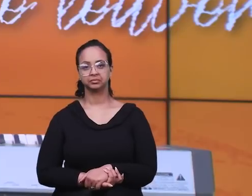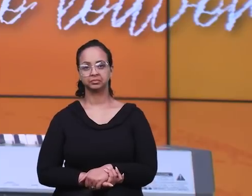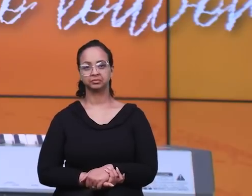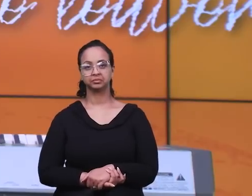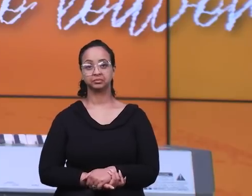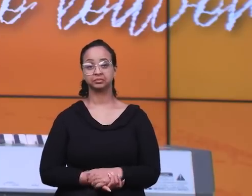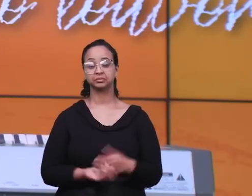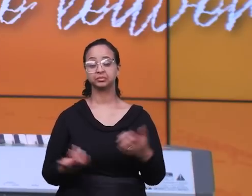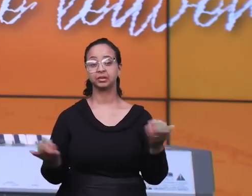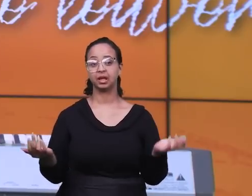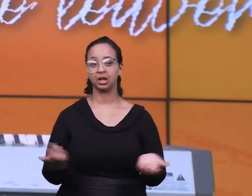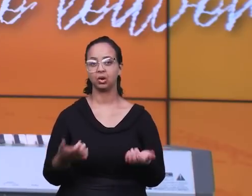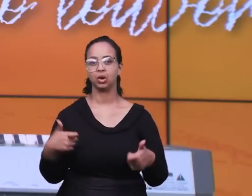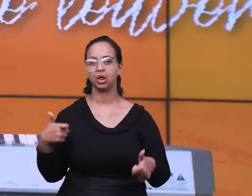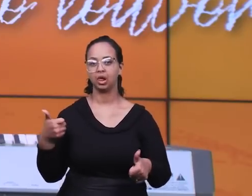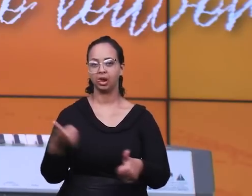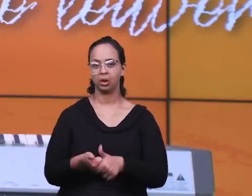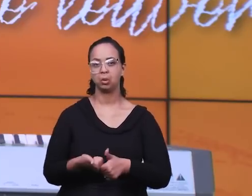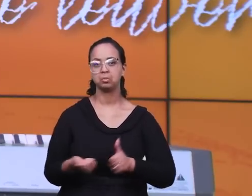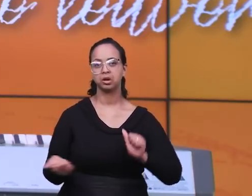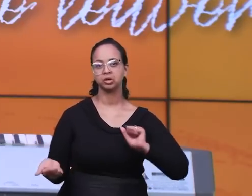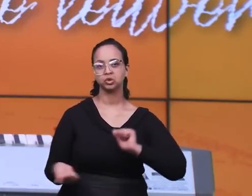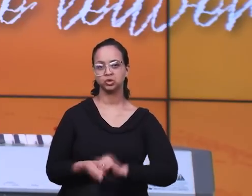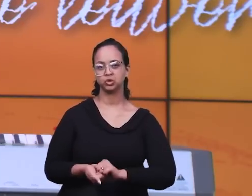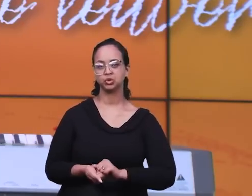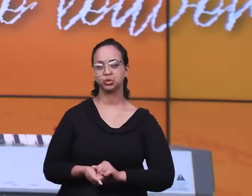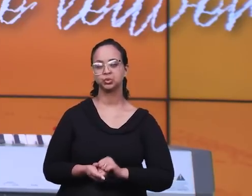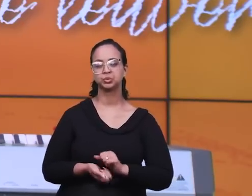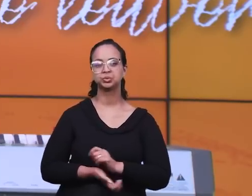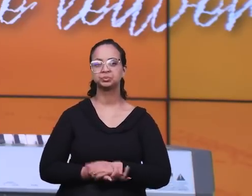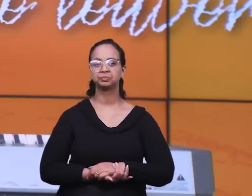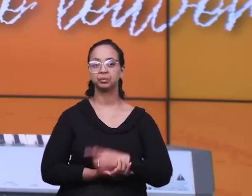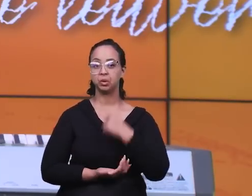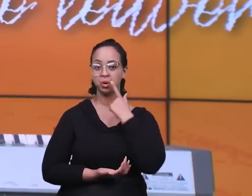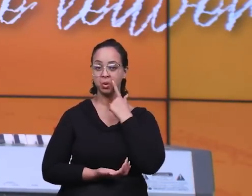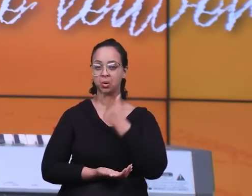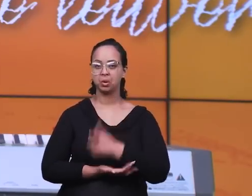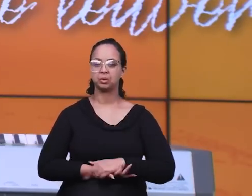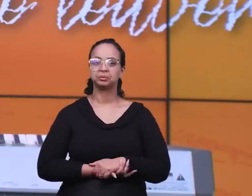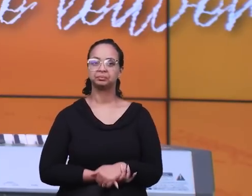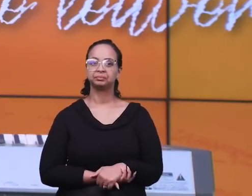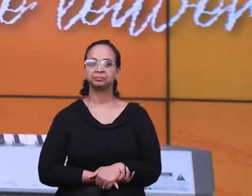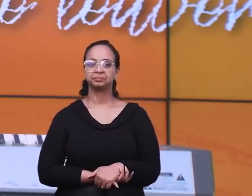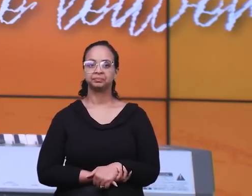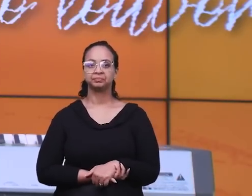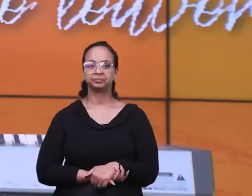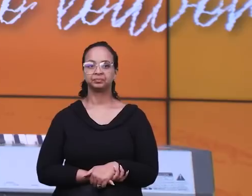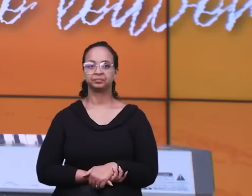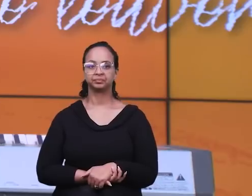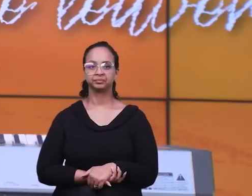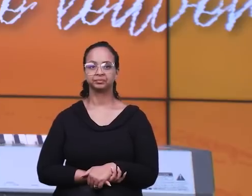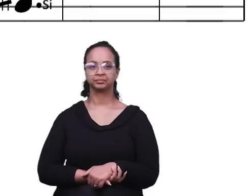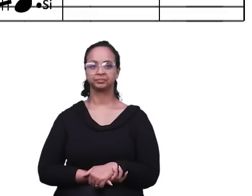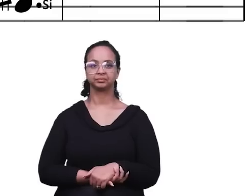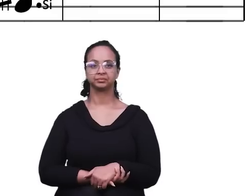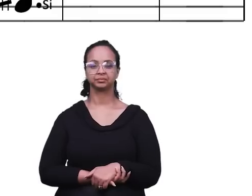Muito bom. Vamos então agora acompanhar esta melodia com o áudio do louvor? Vamos lá.